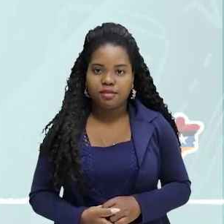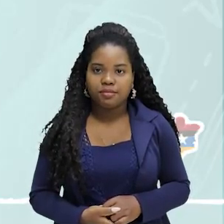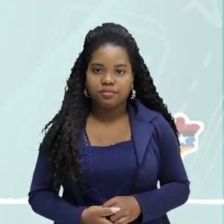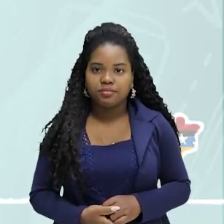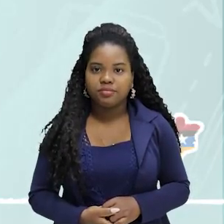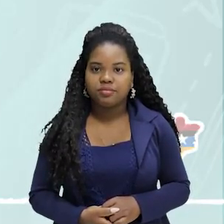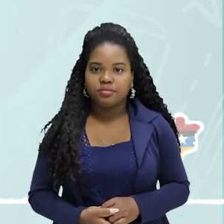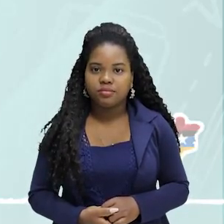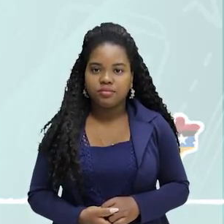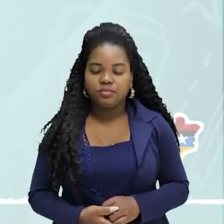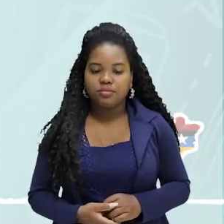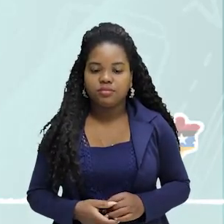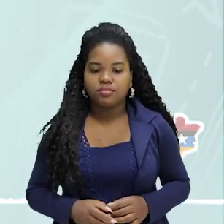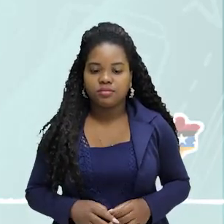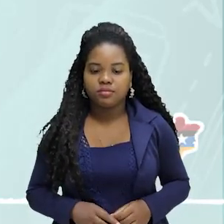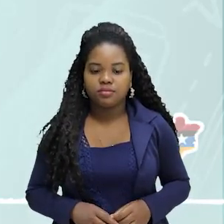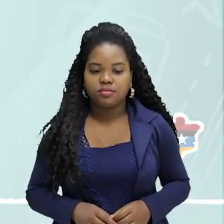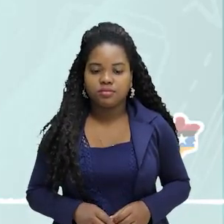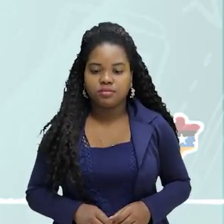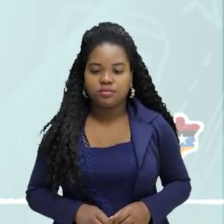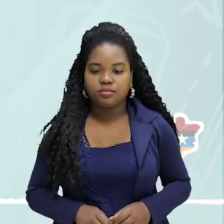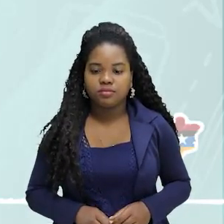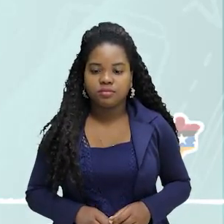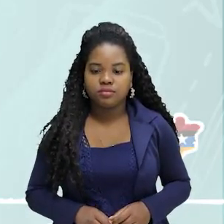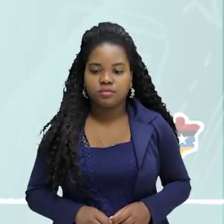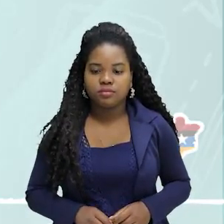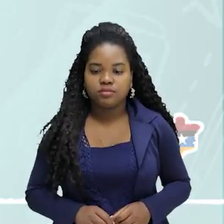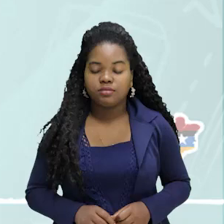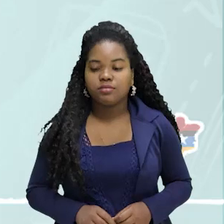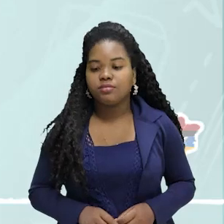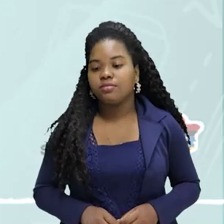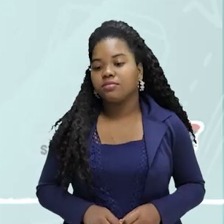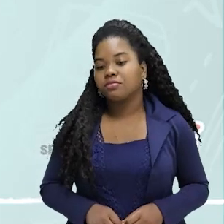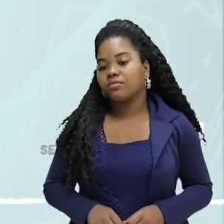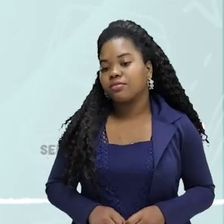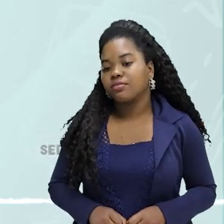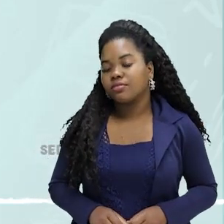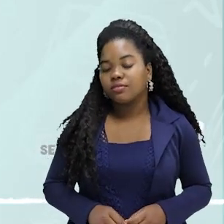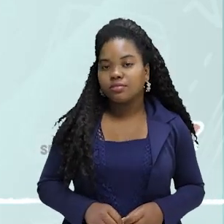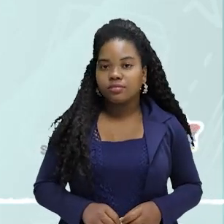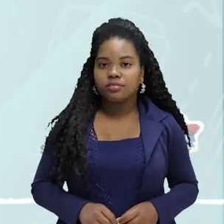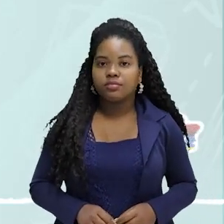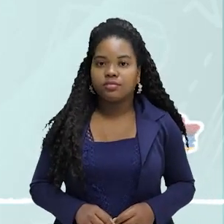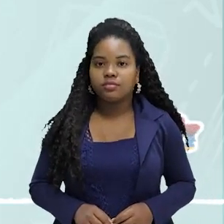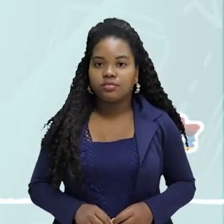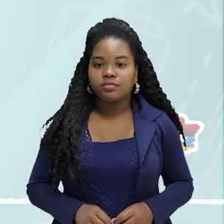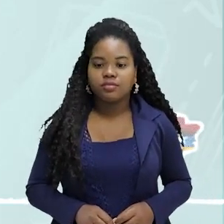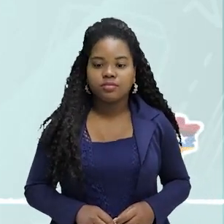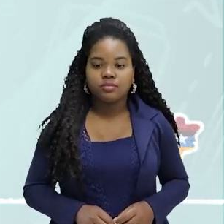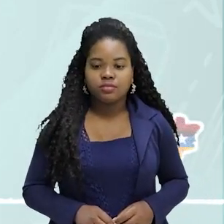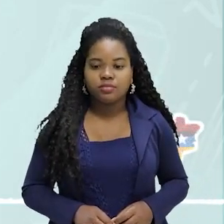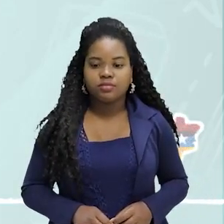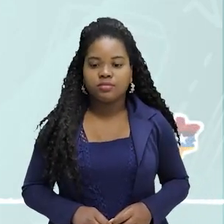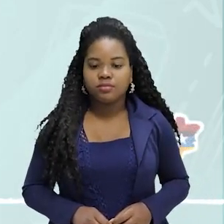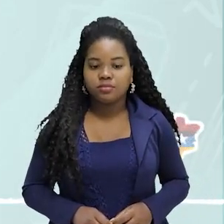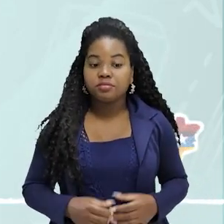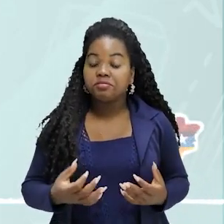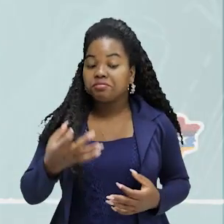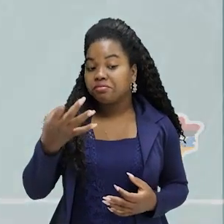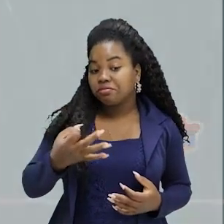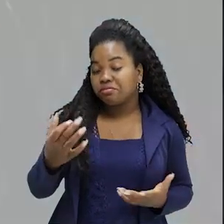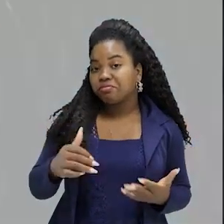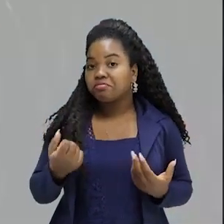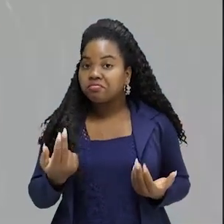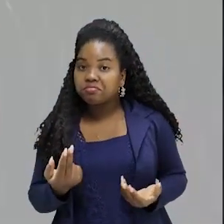veículos 9,43 vezes 10 à quinta gramas de aldeídos. Então, vamos ver se isso está